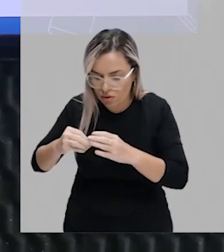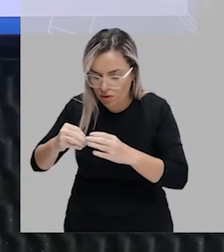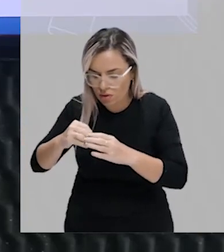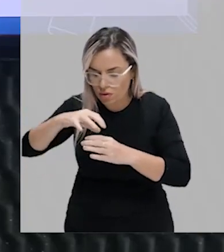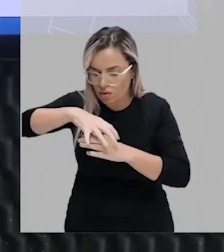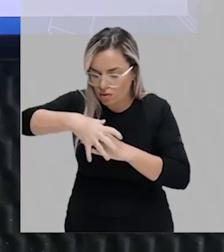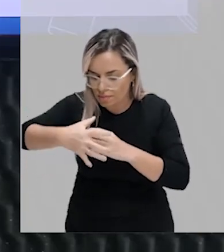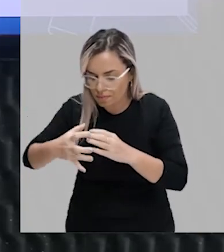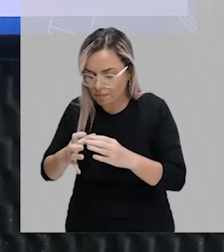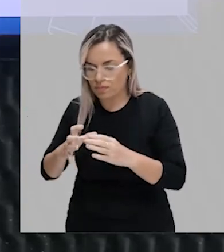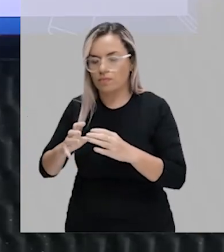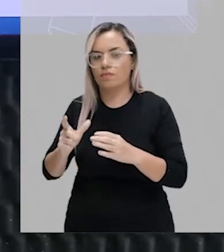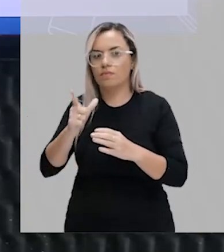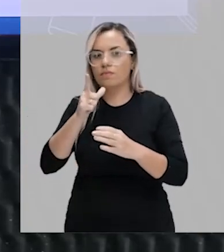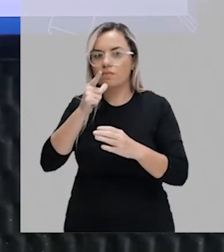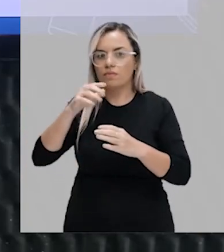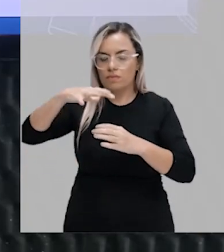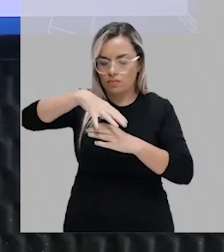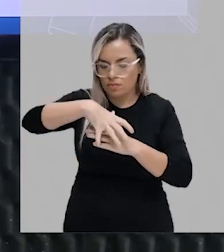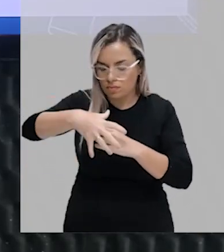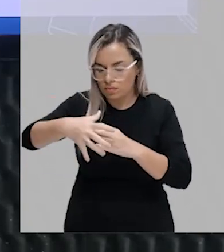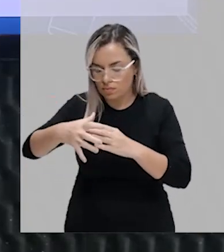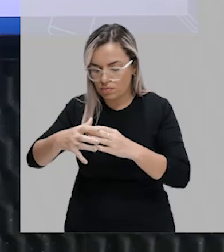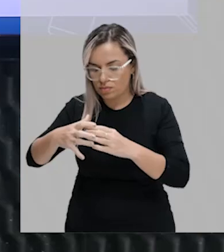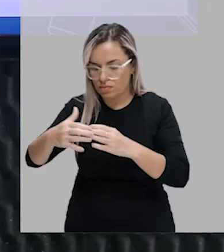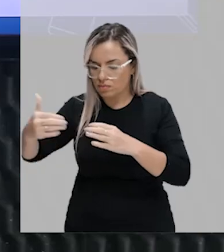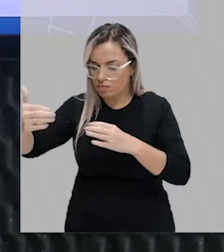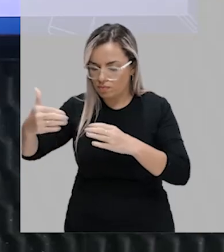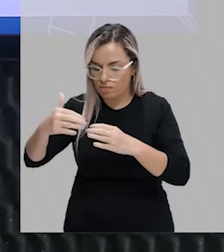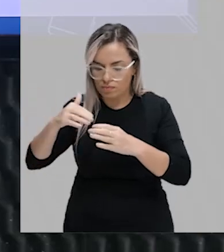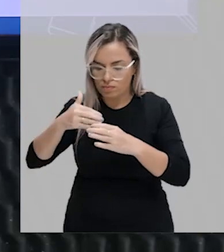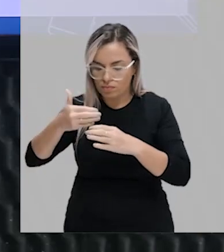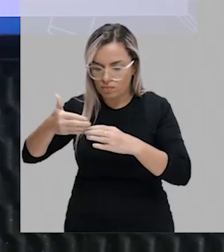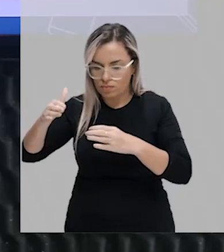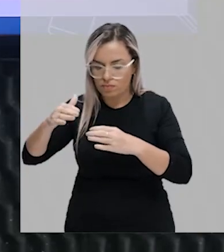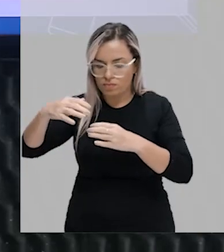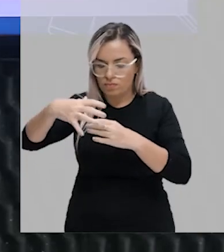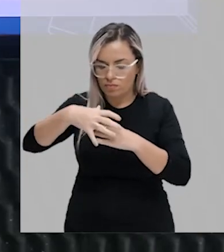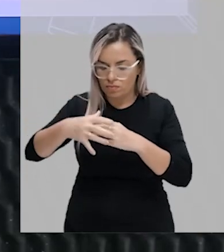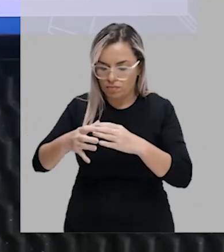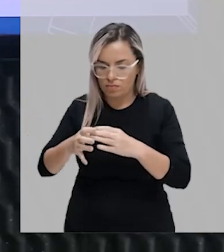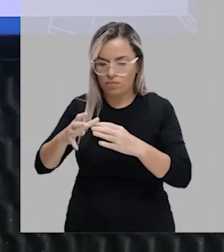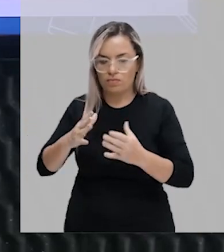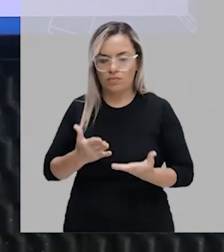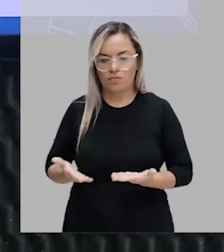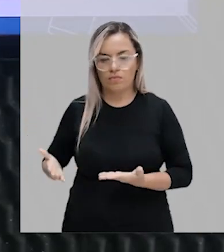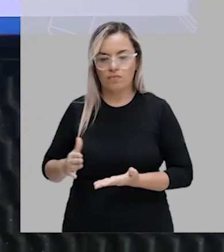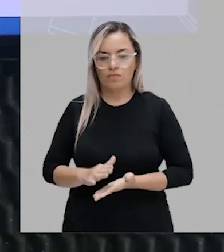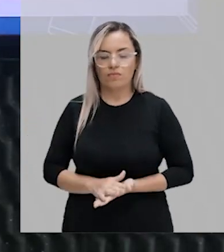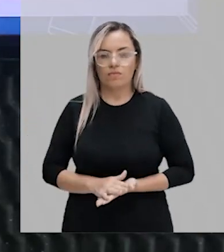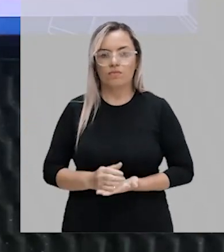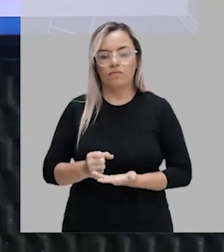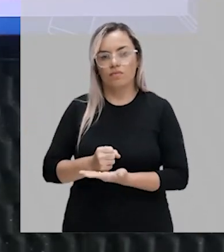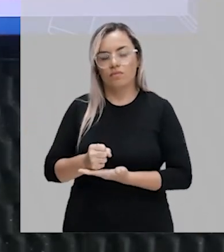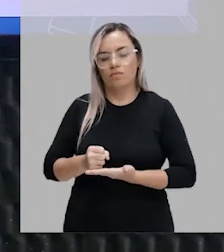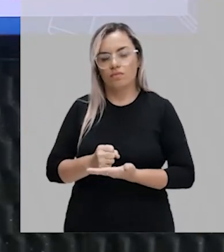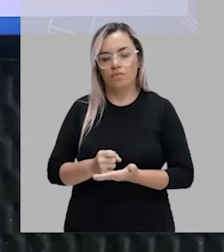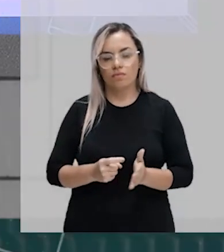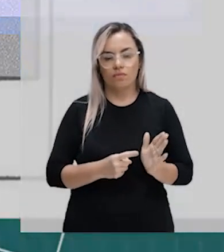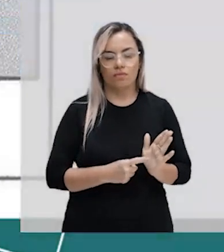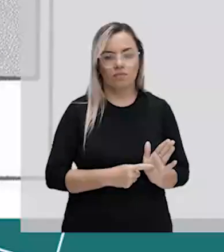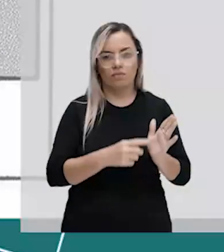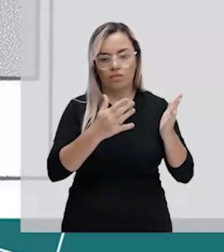uma película de água, que vai isolar esse sistema, tá? É um sistema isolado. Então, é basicamente isso. Nós